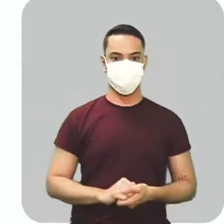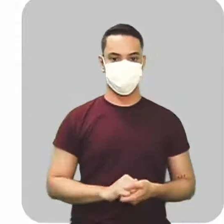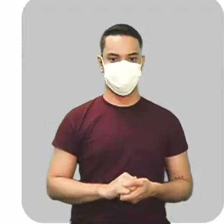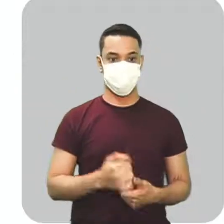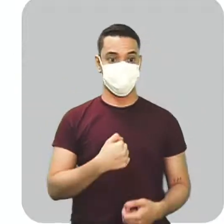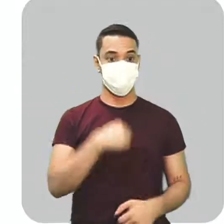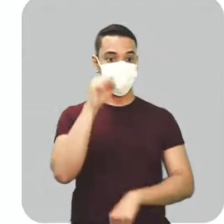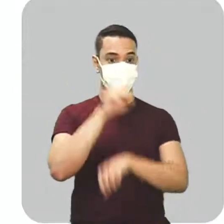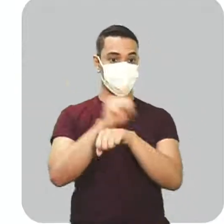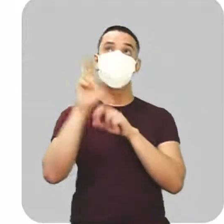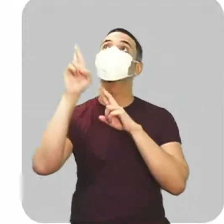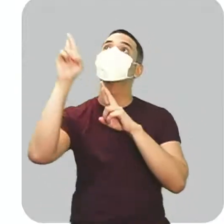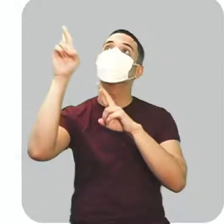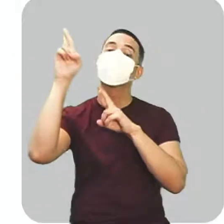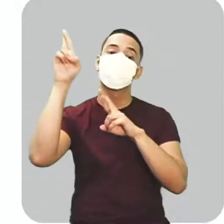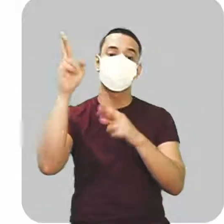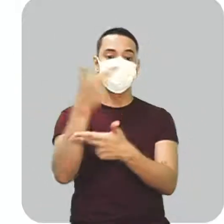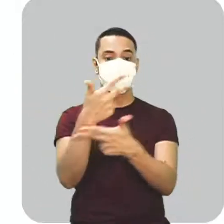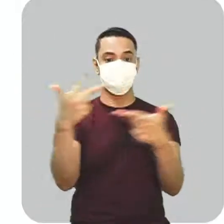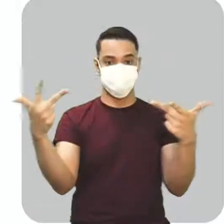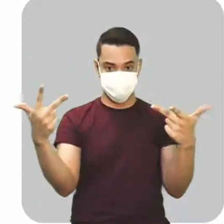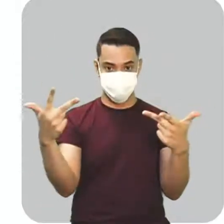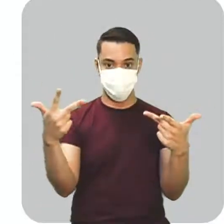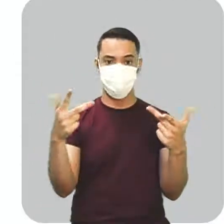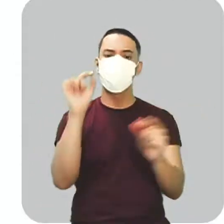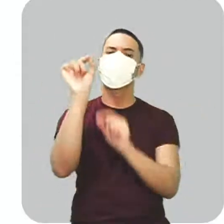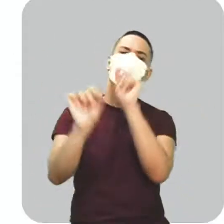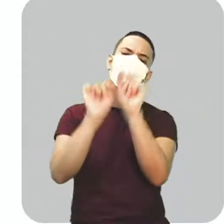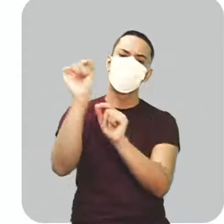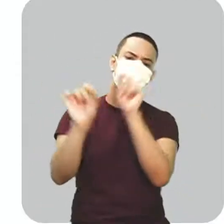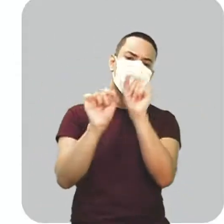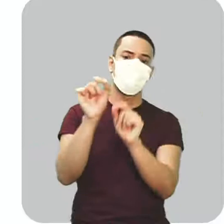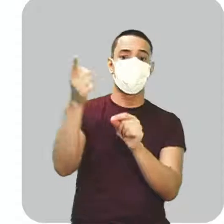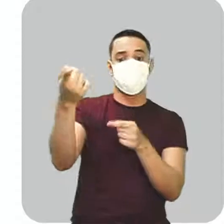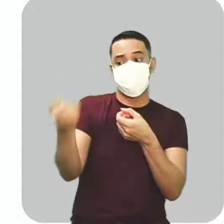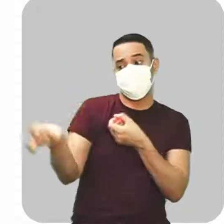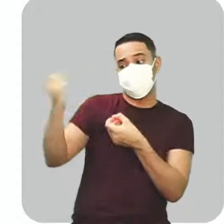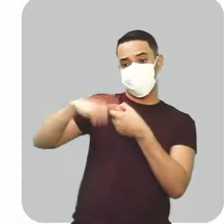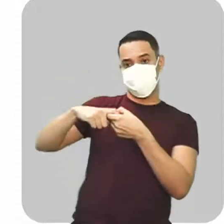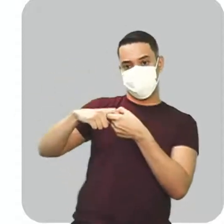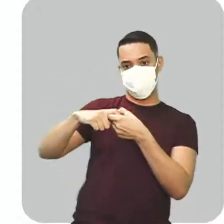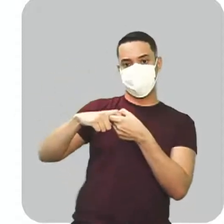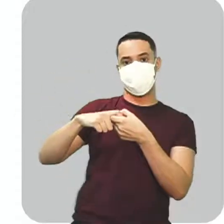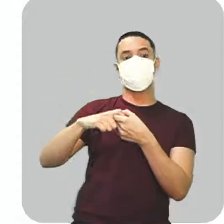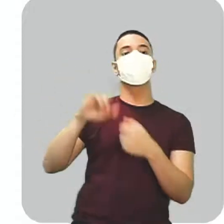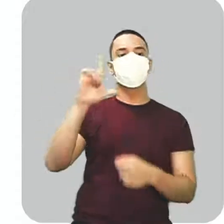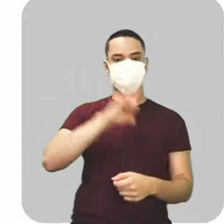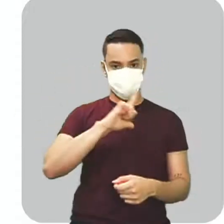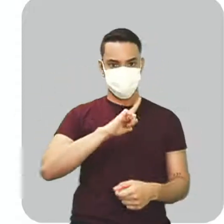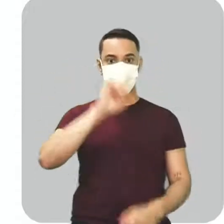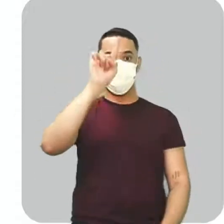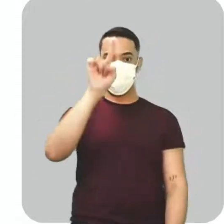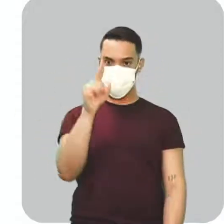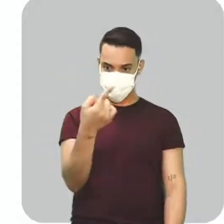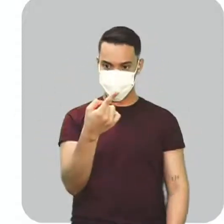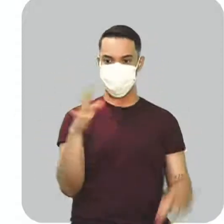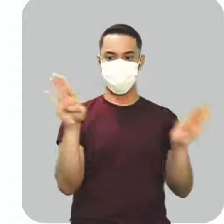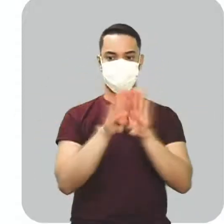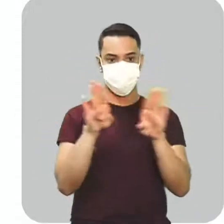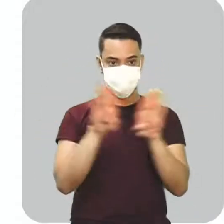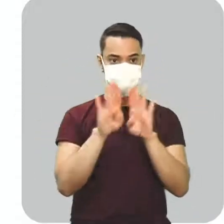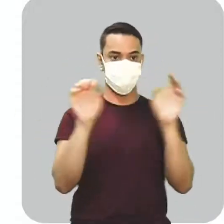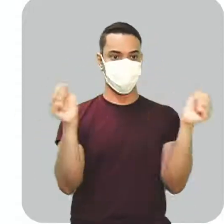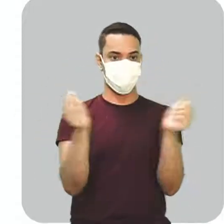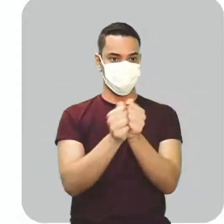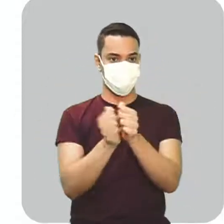Espero imensamente por algo. Esse algo é que você volte, tá? Então, aí tem a vírgula logo